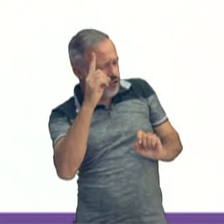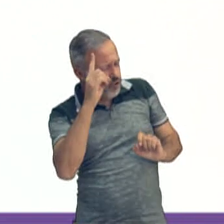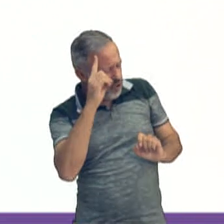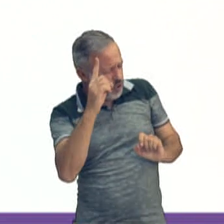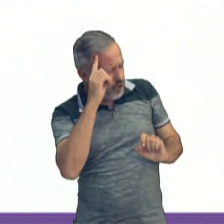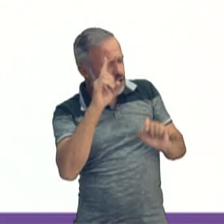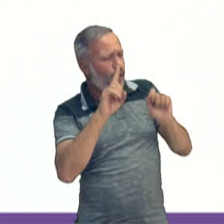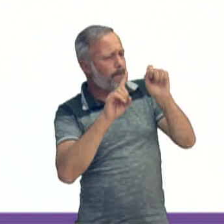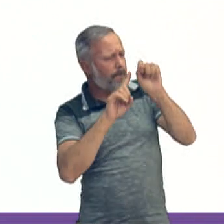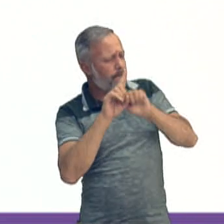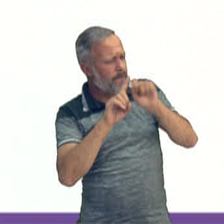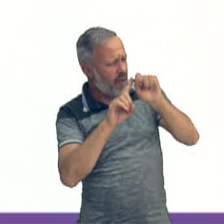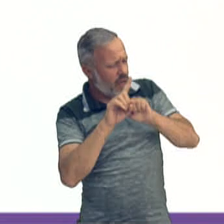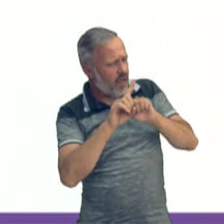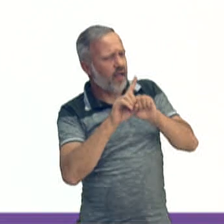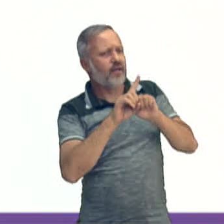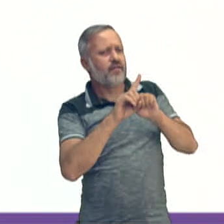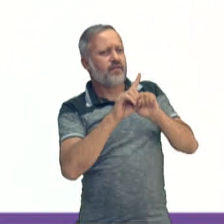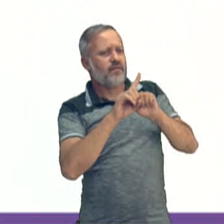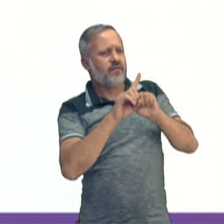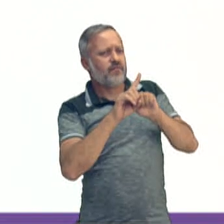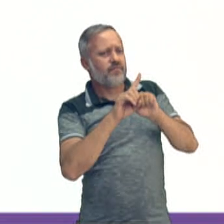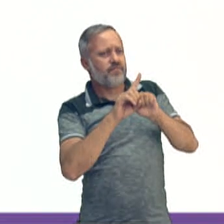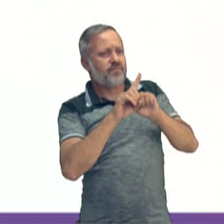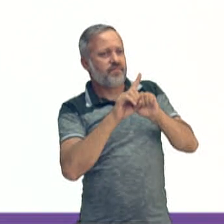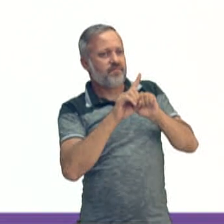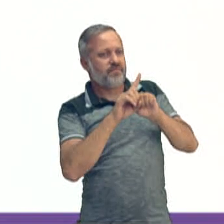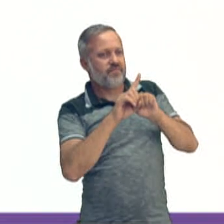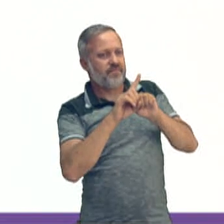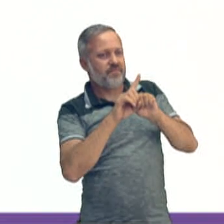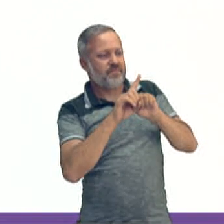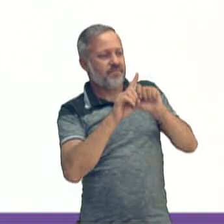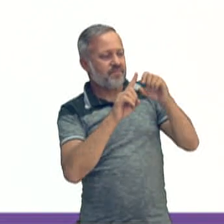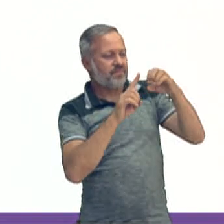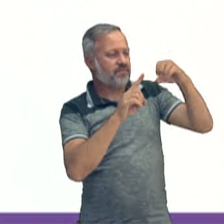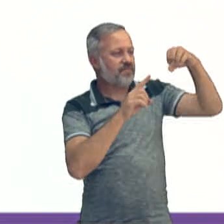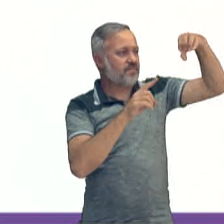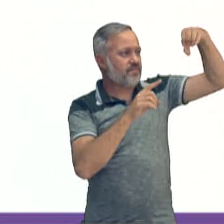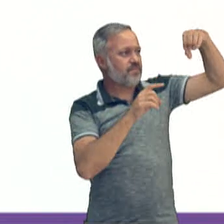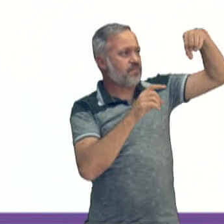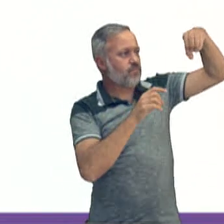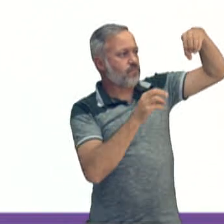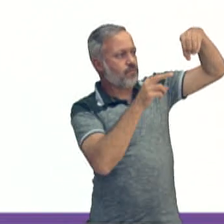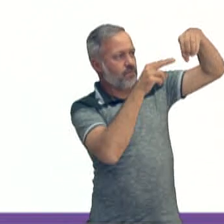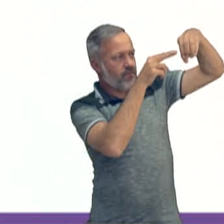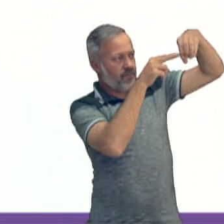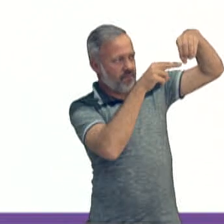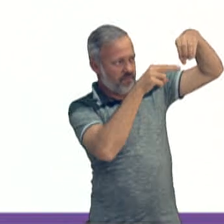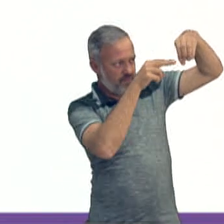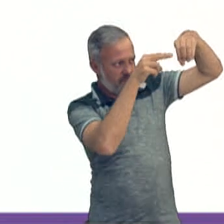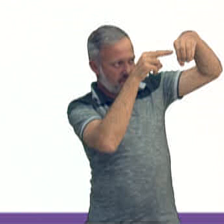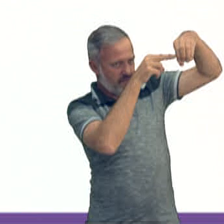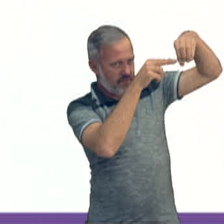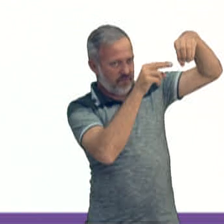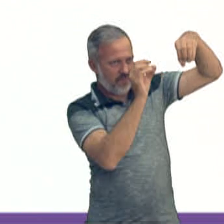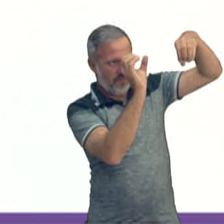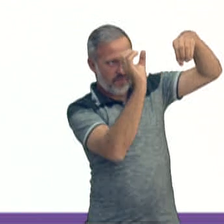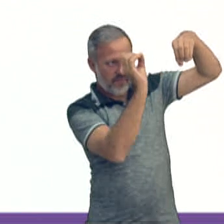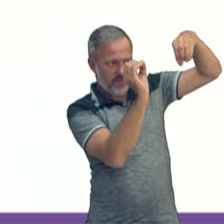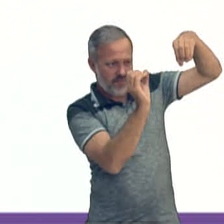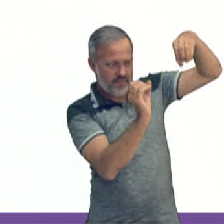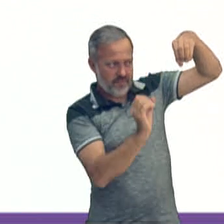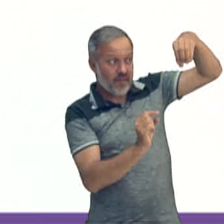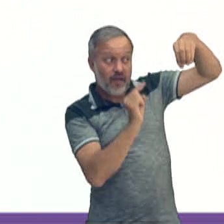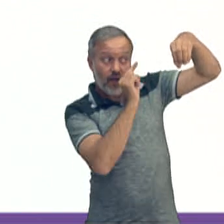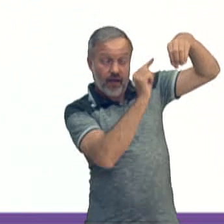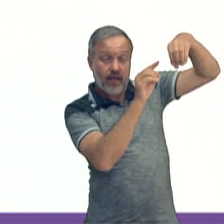seria o tempo profano, enquanto temos o Tzolk'in que gira dentro, que inclusive guiava a vida das